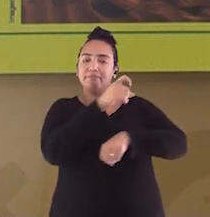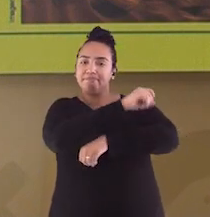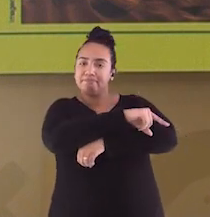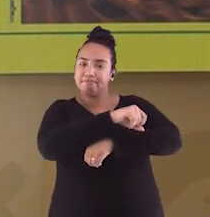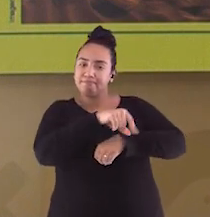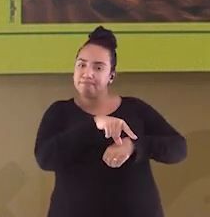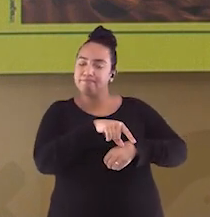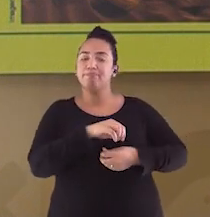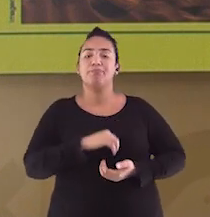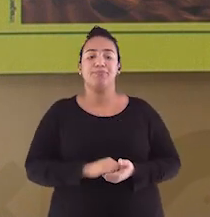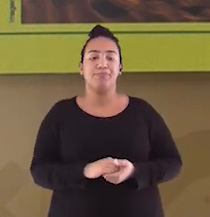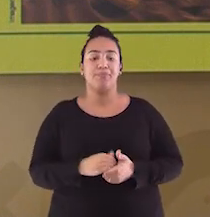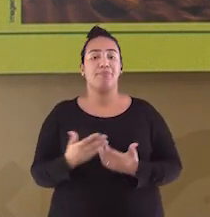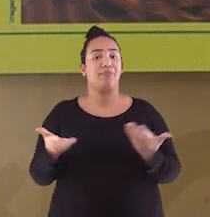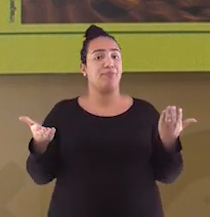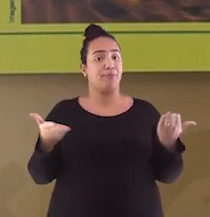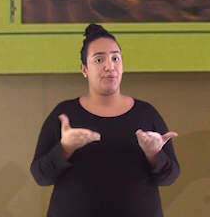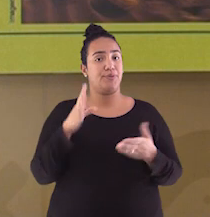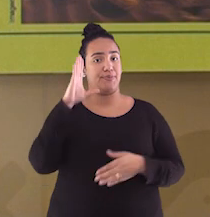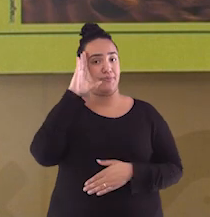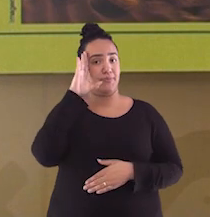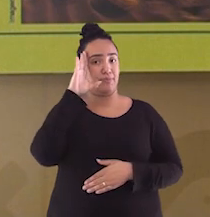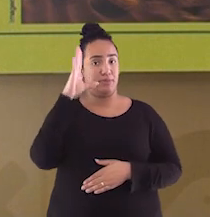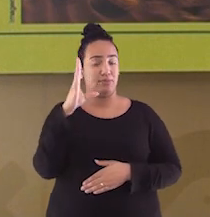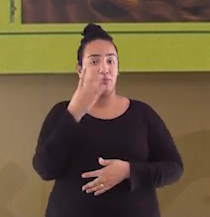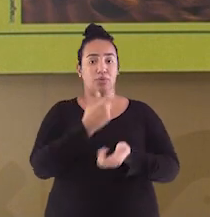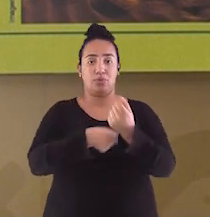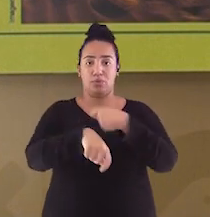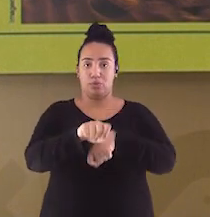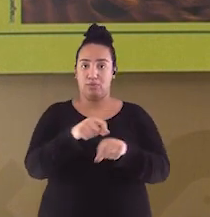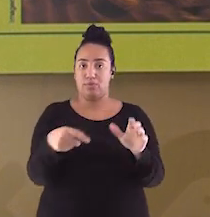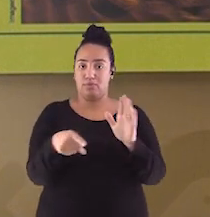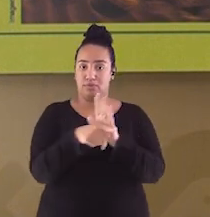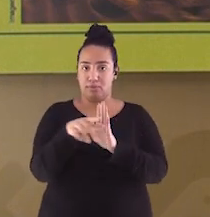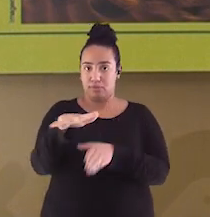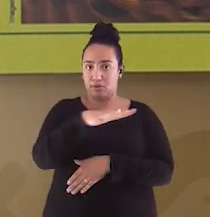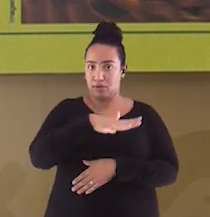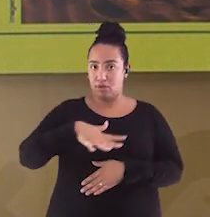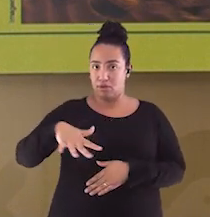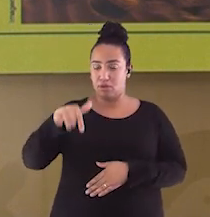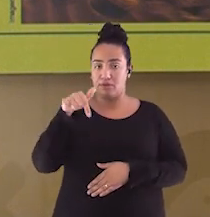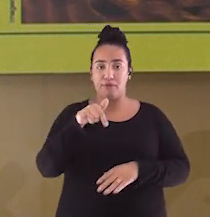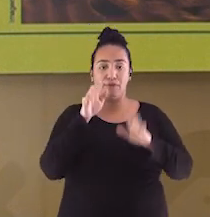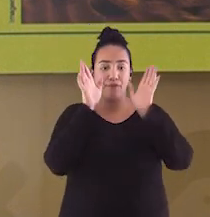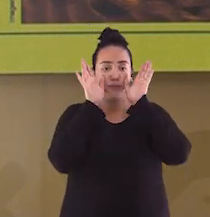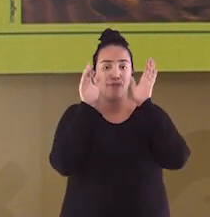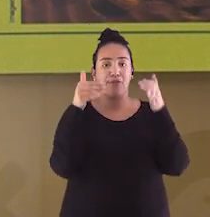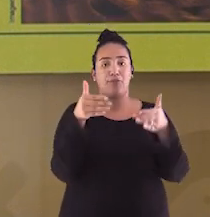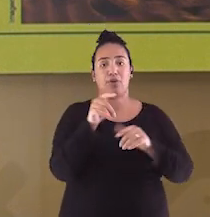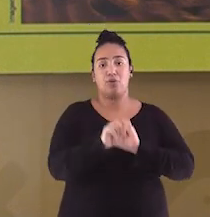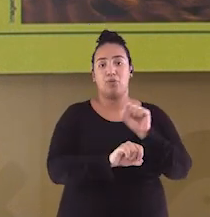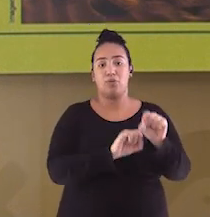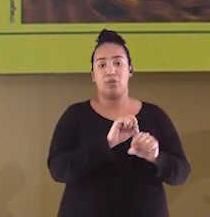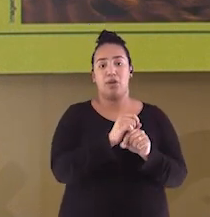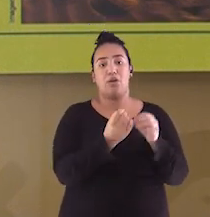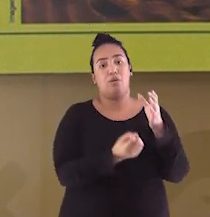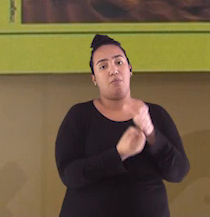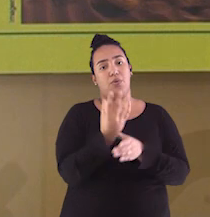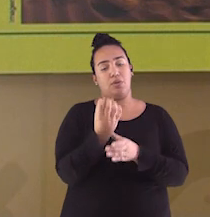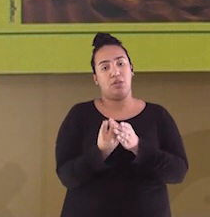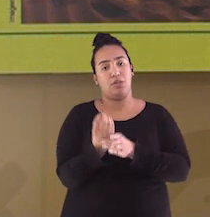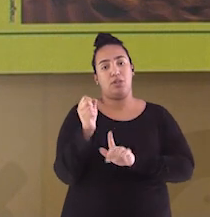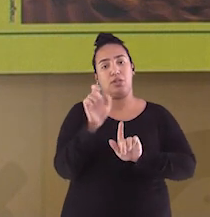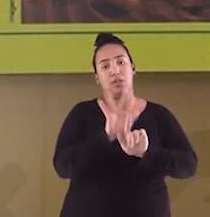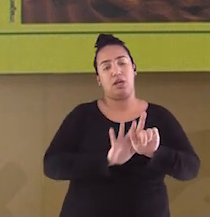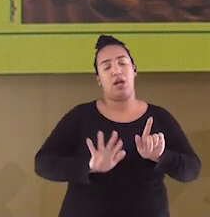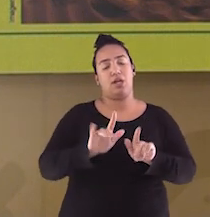margens. Hoje, as principais fontes de riquezas da região estão mais focadas na produção de gás mineral e